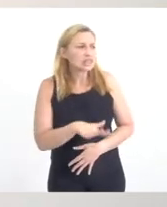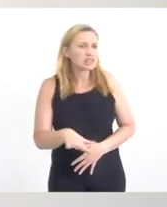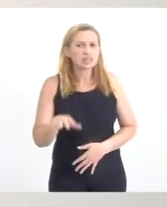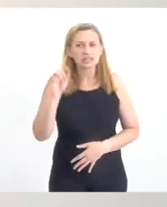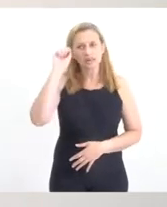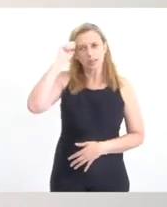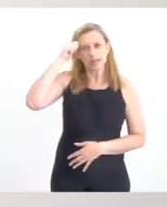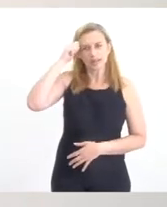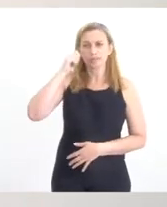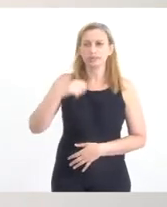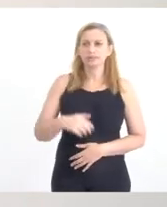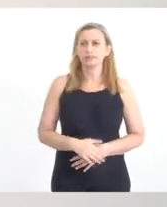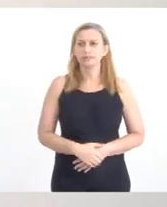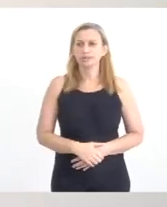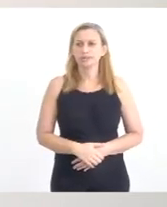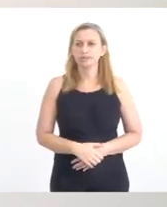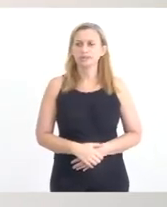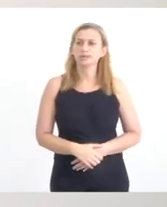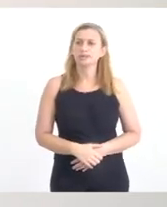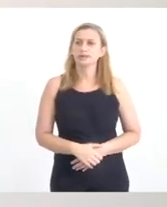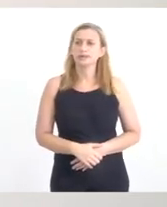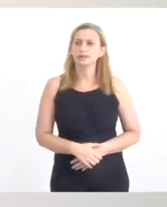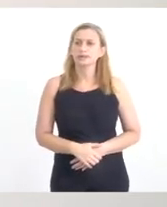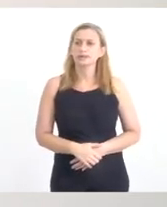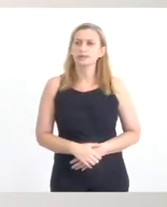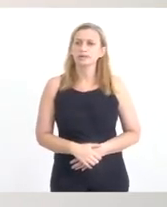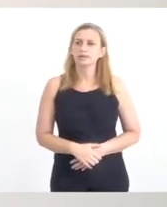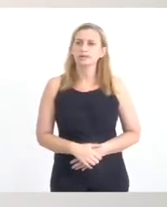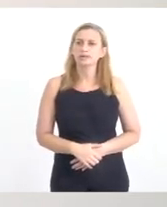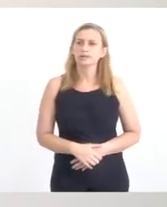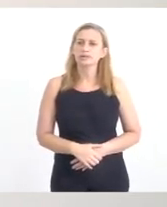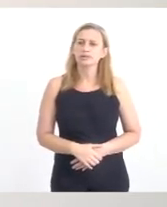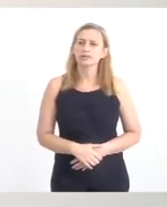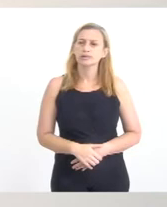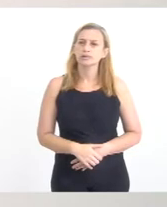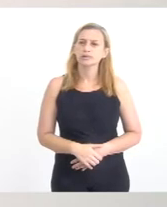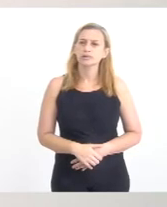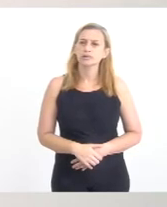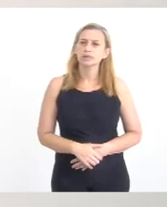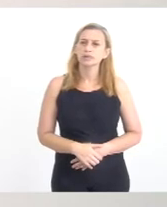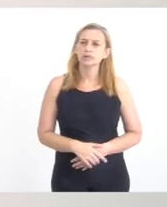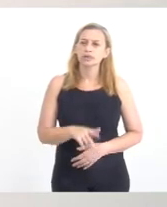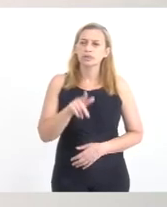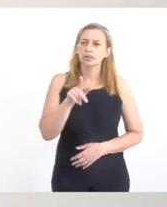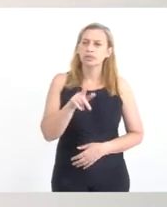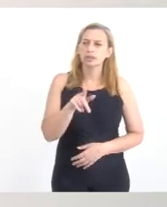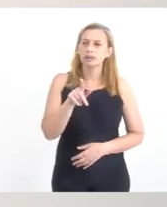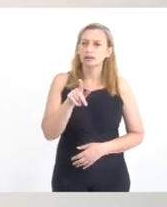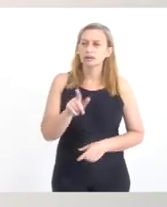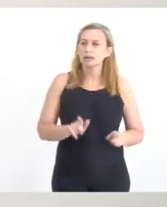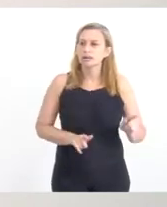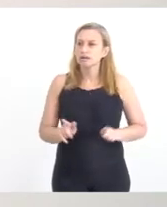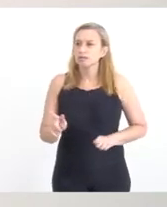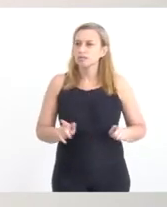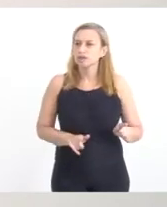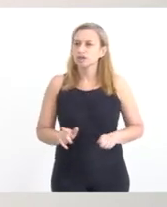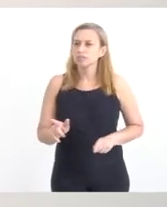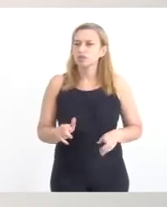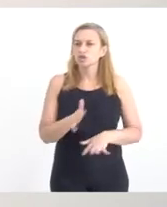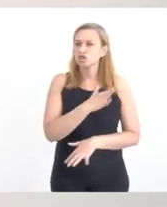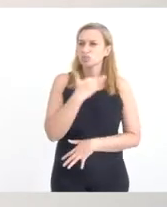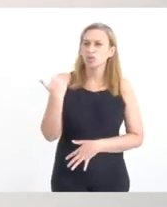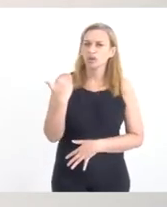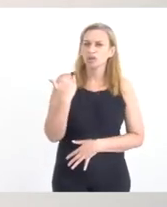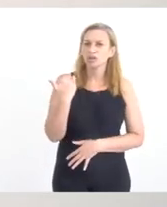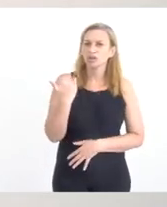pretas assim como é as primas que morreram